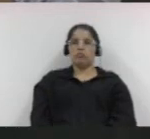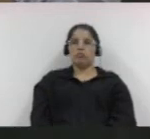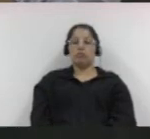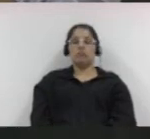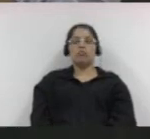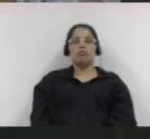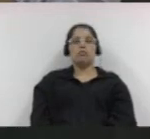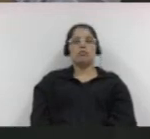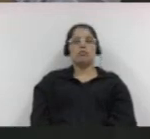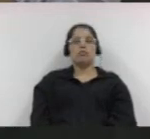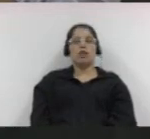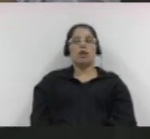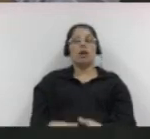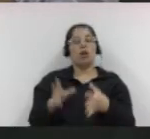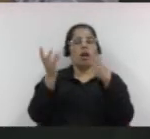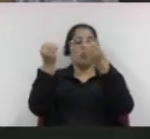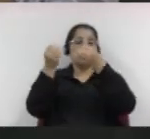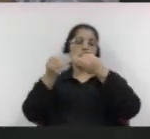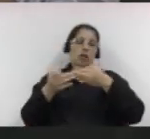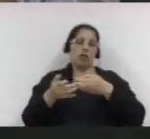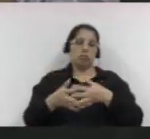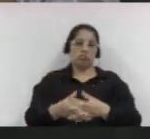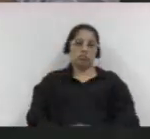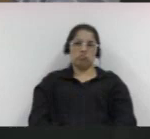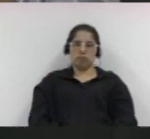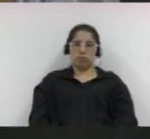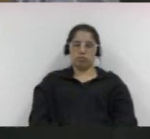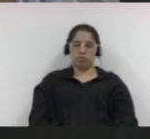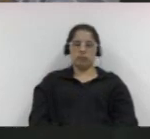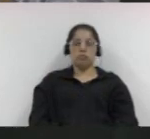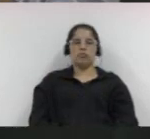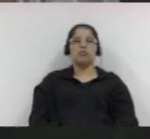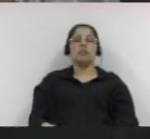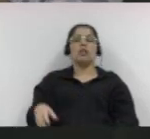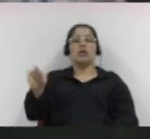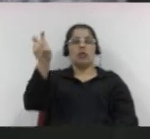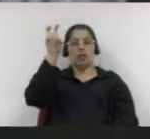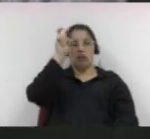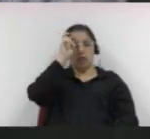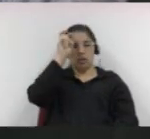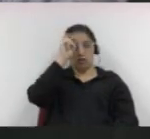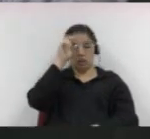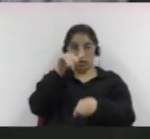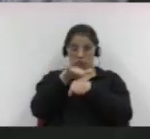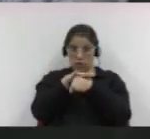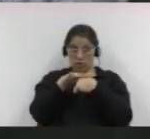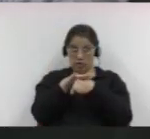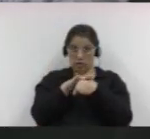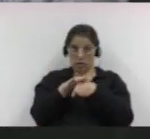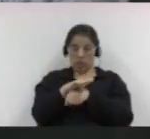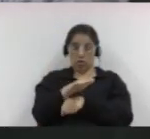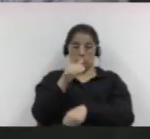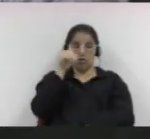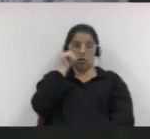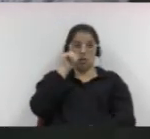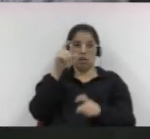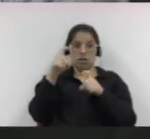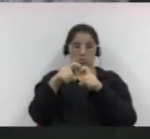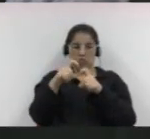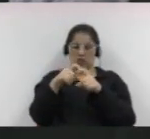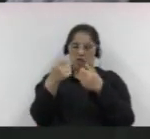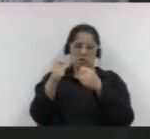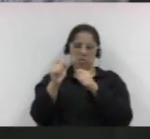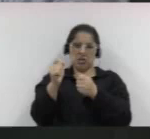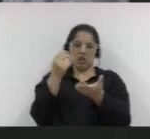Então eu quero deixar bem relatado. Na quinta-feira falei com a doutora falou para mim que não precisava pegar o